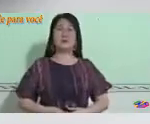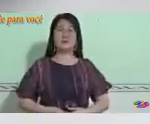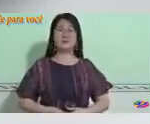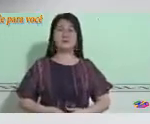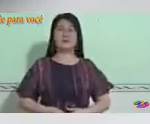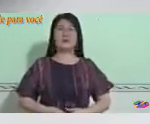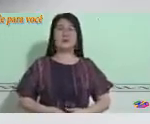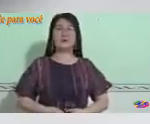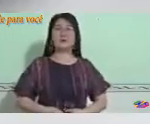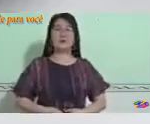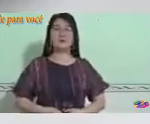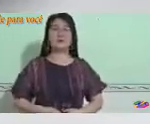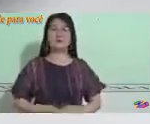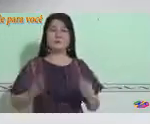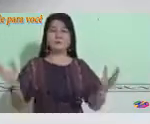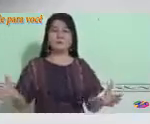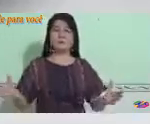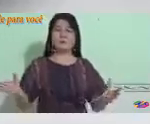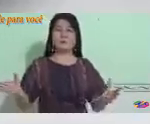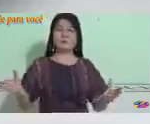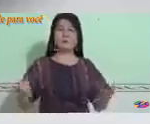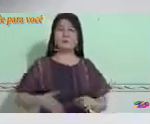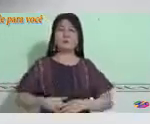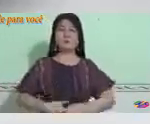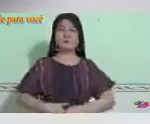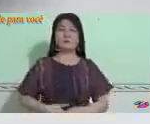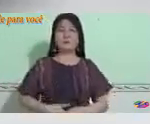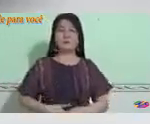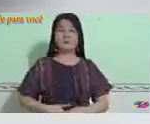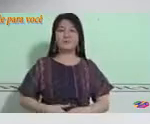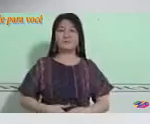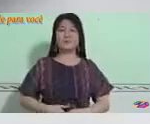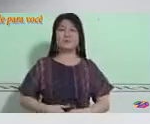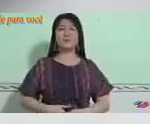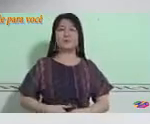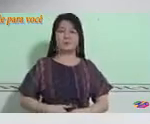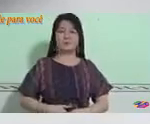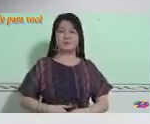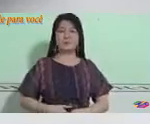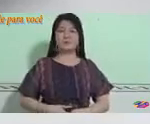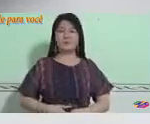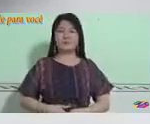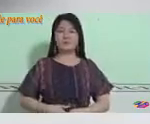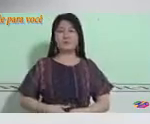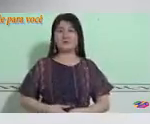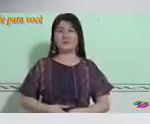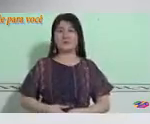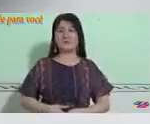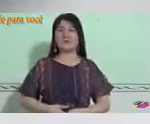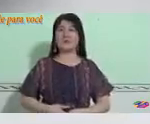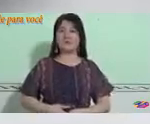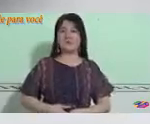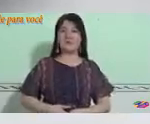DRMATITATO acento agudo PICA dermatite atópica é uma inflamação da pele que pode surgir em qualquer idade, causando